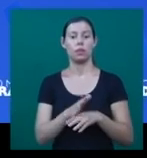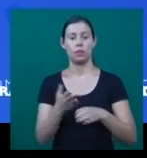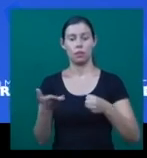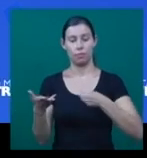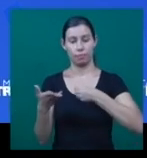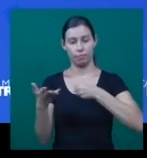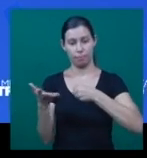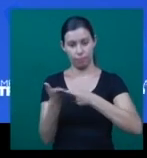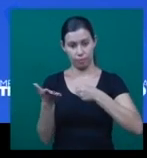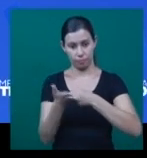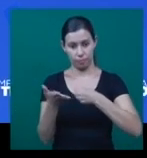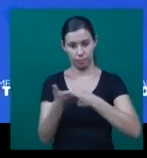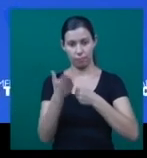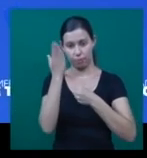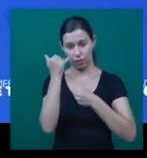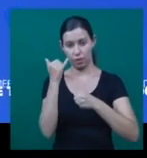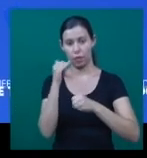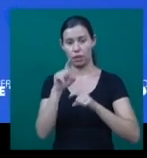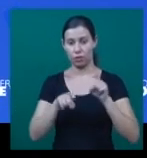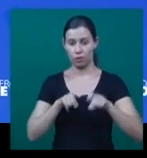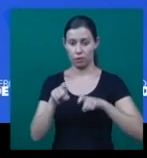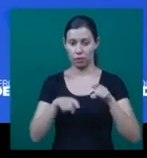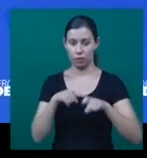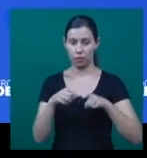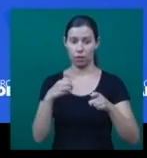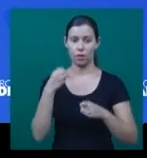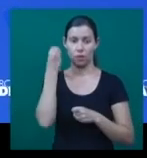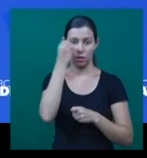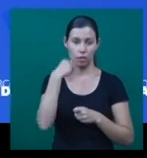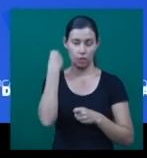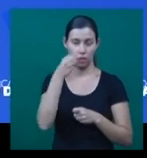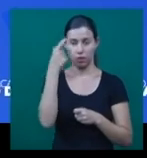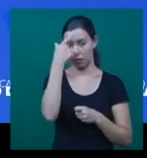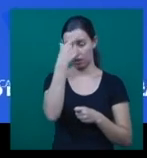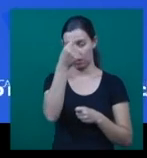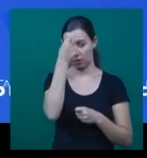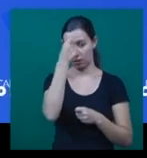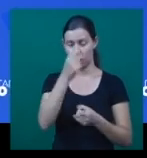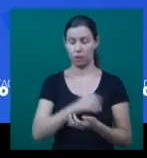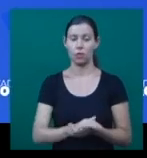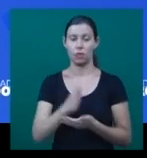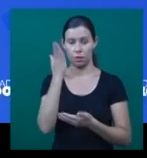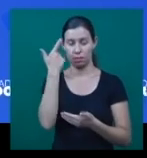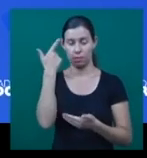em informática e experiência na área acadêmica. Informações